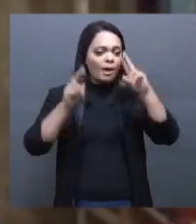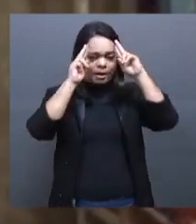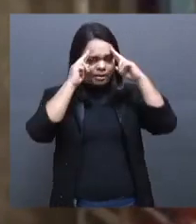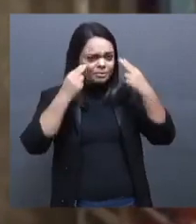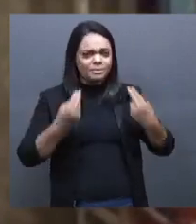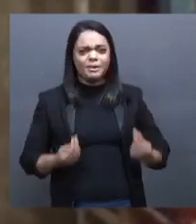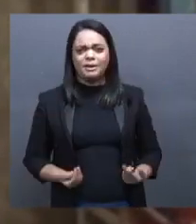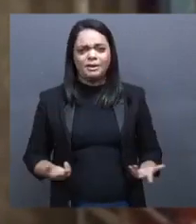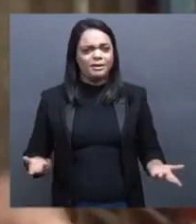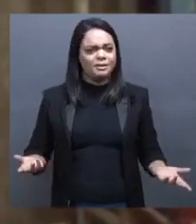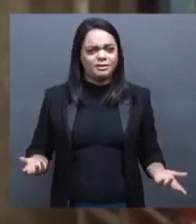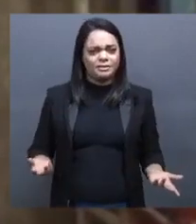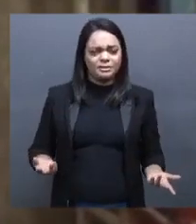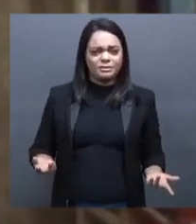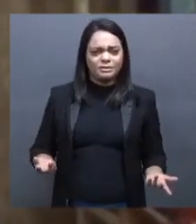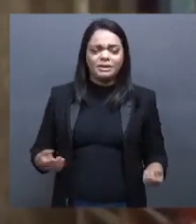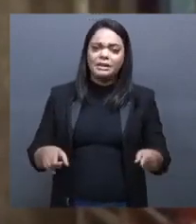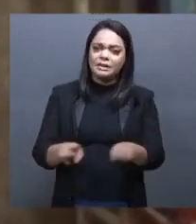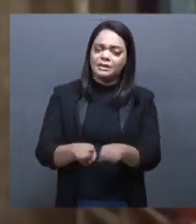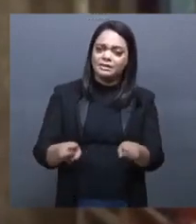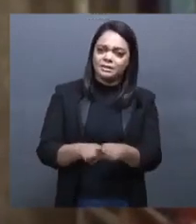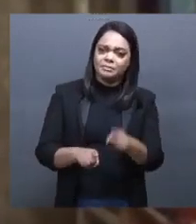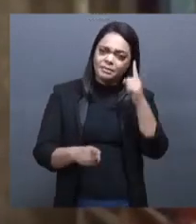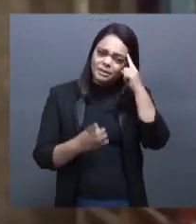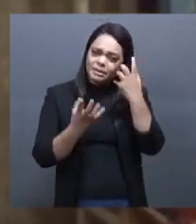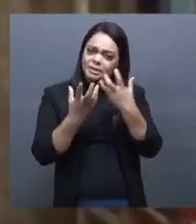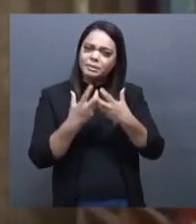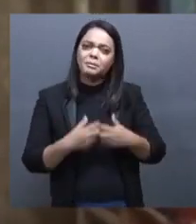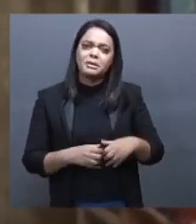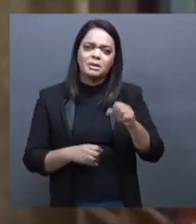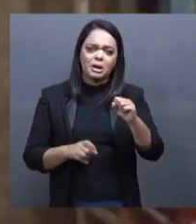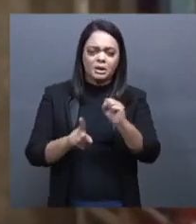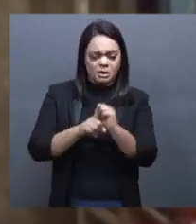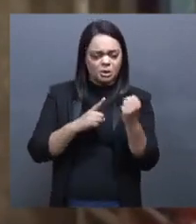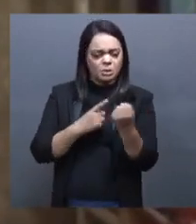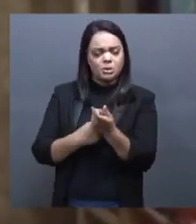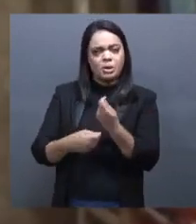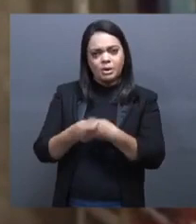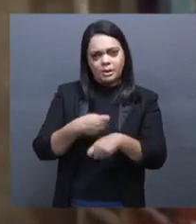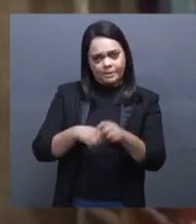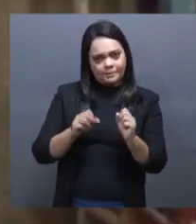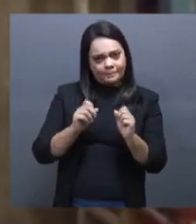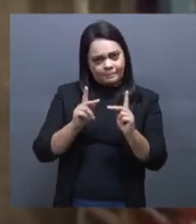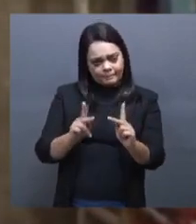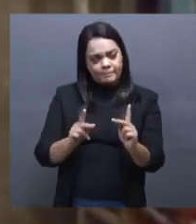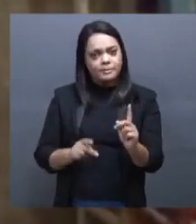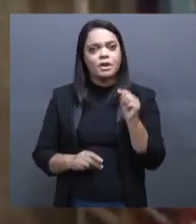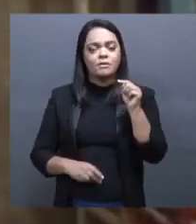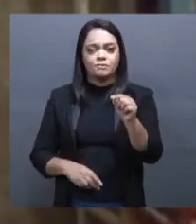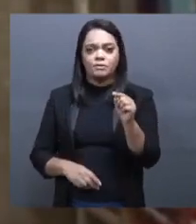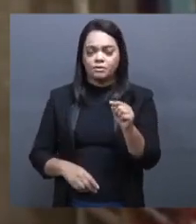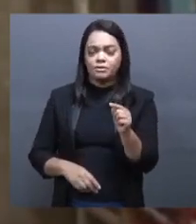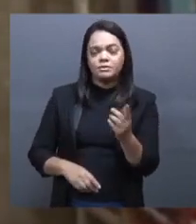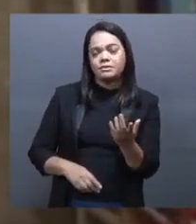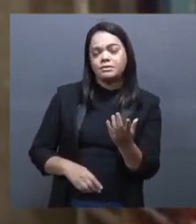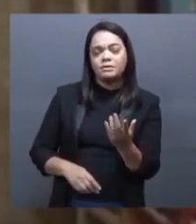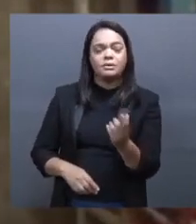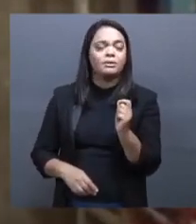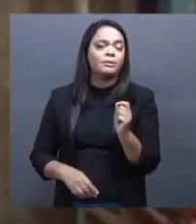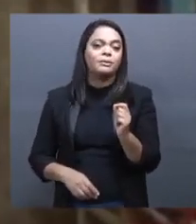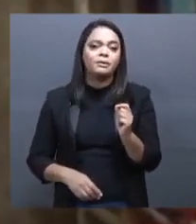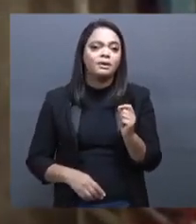questão, mas não só, né? Significa pensar também na dimensão socioeconômica dela, tá? Então, não faz